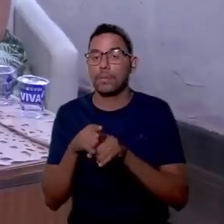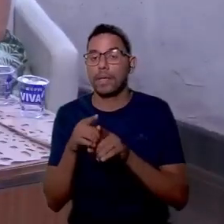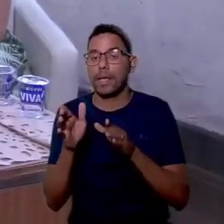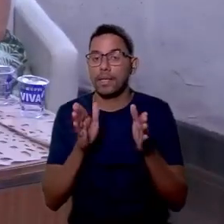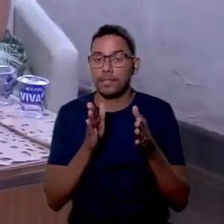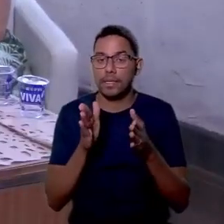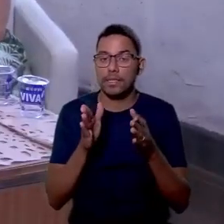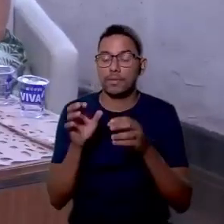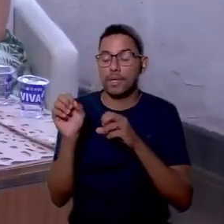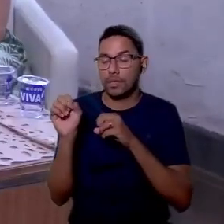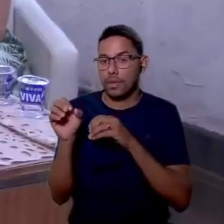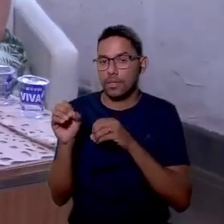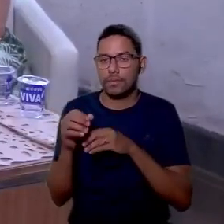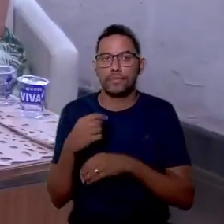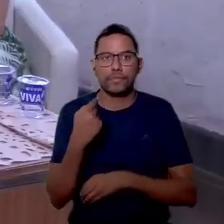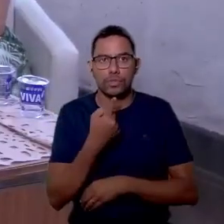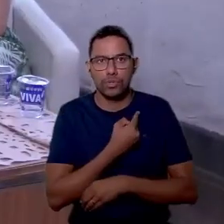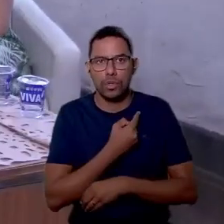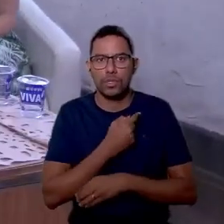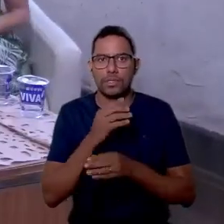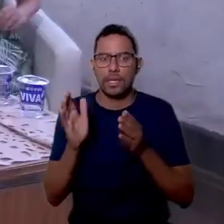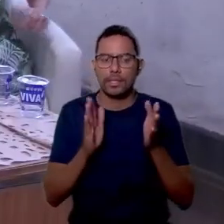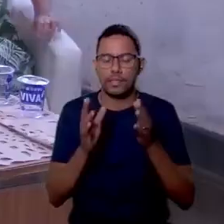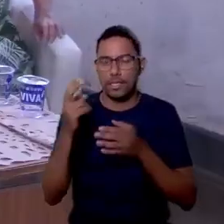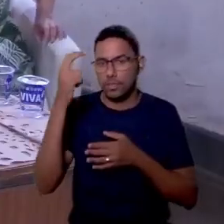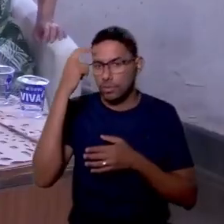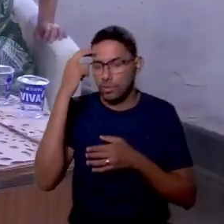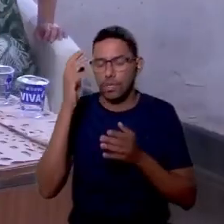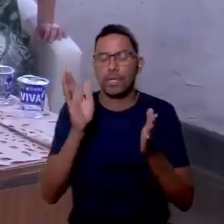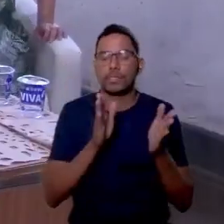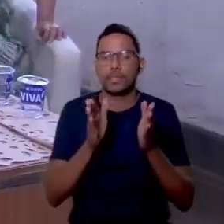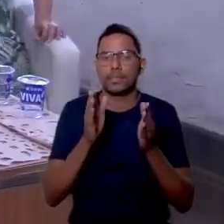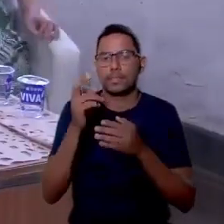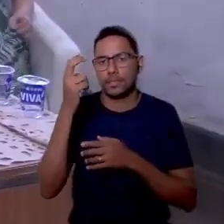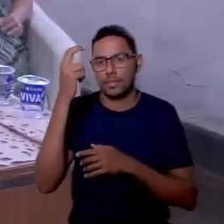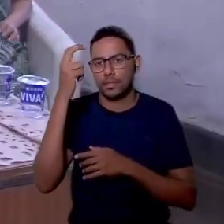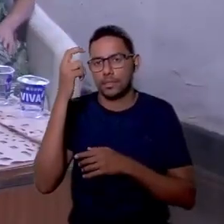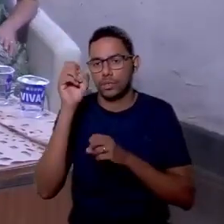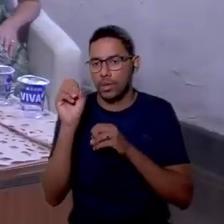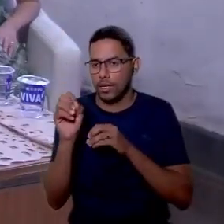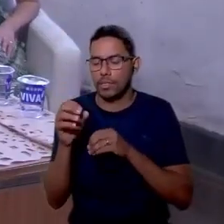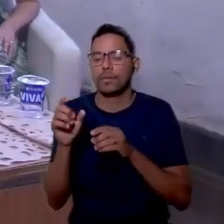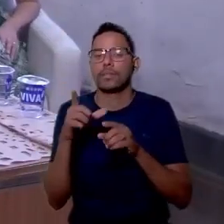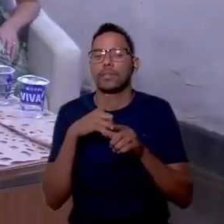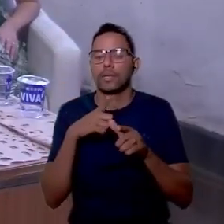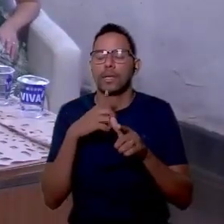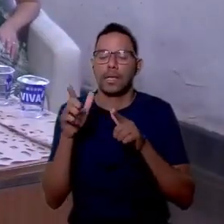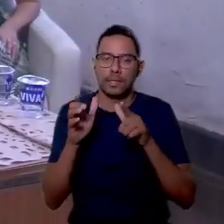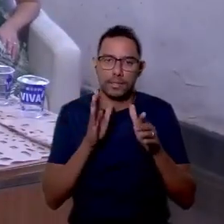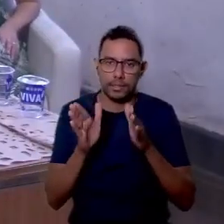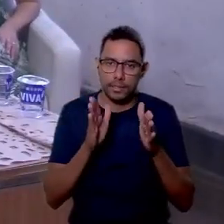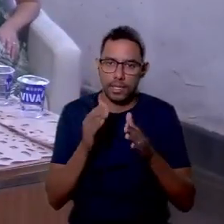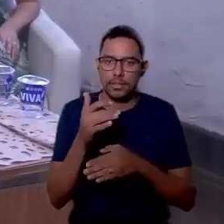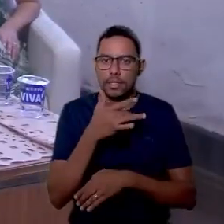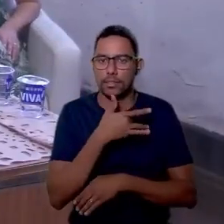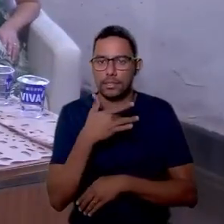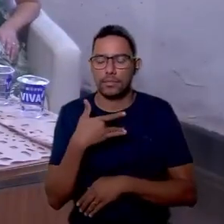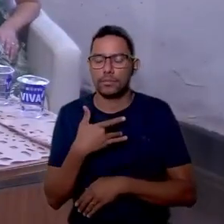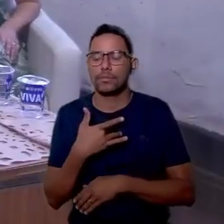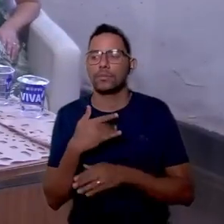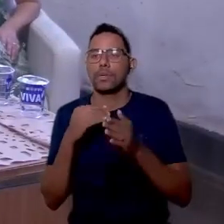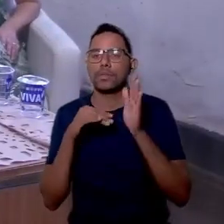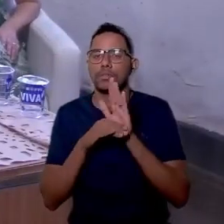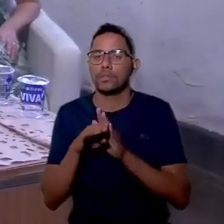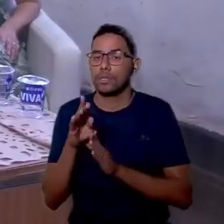Mas, para eu ter acesso à cultura, para eu ter acesso à educação, para eu ter acesso à saúde, esses prestadores de